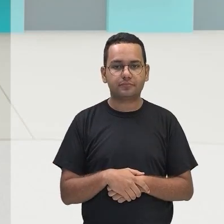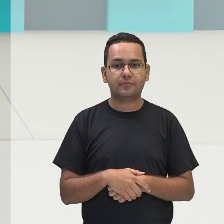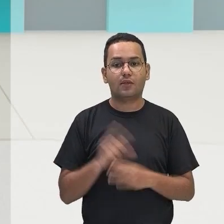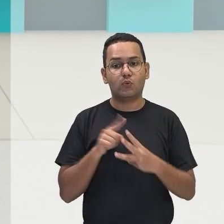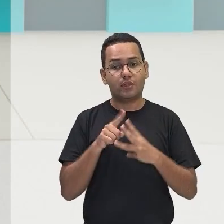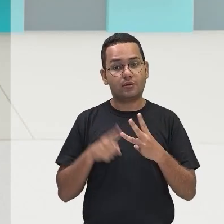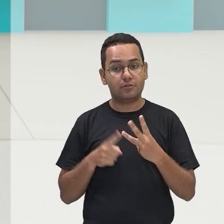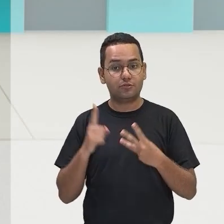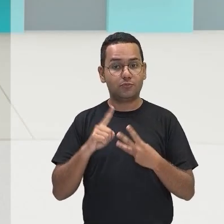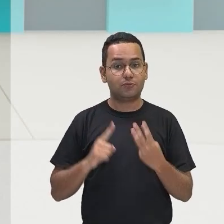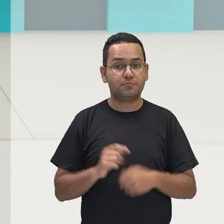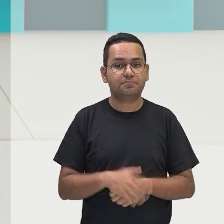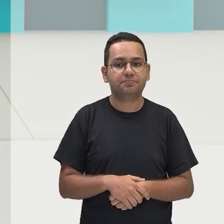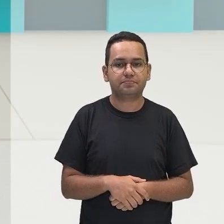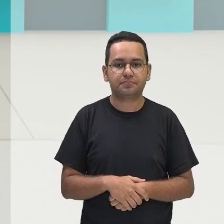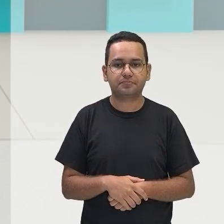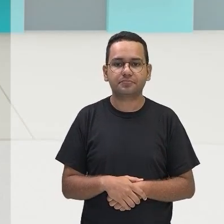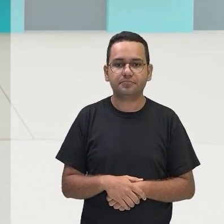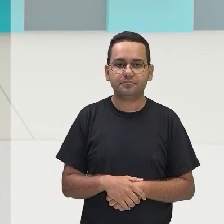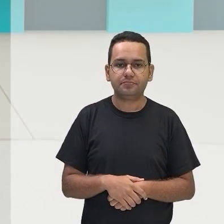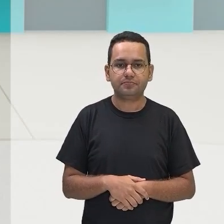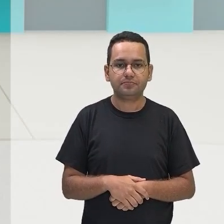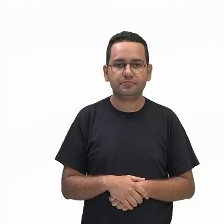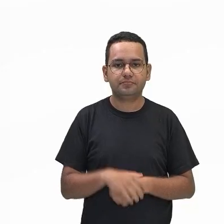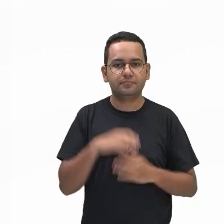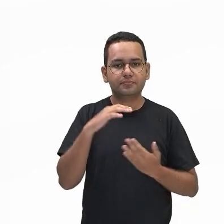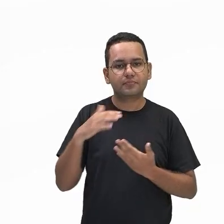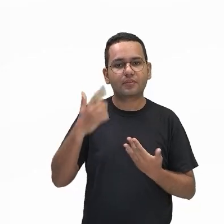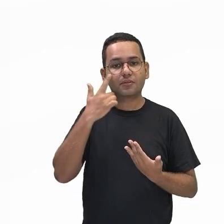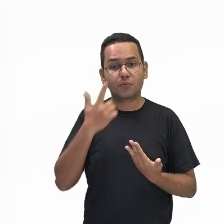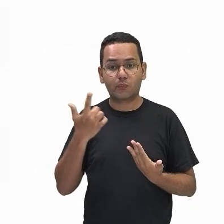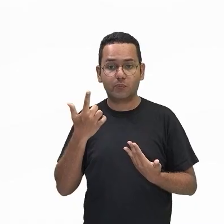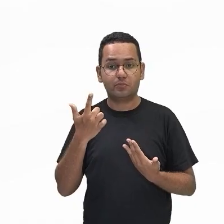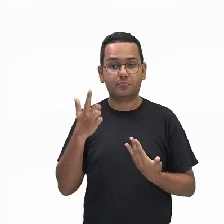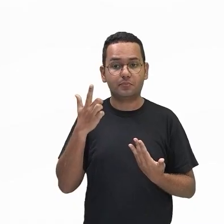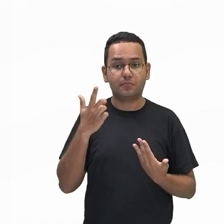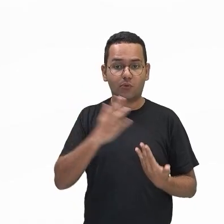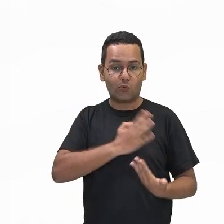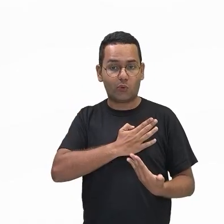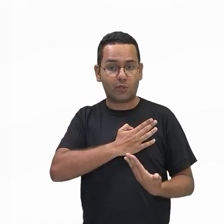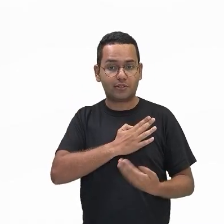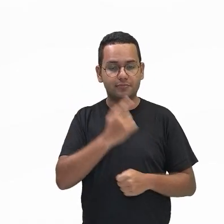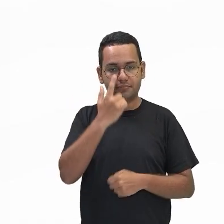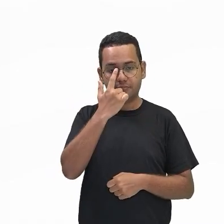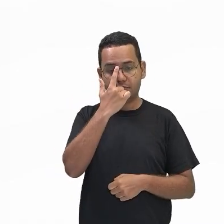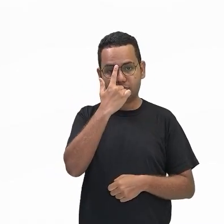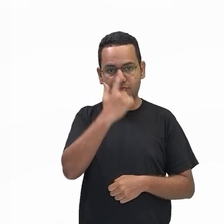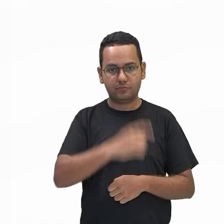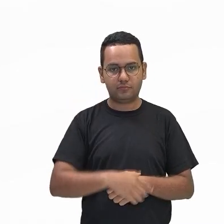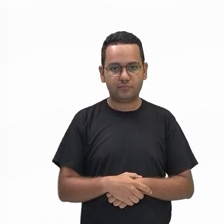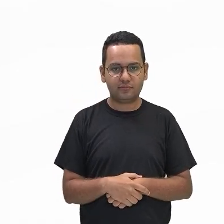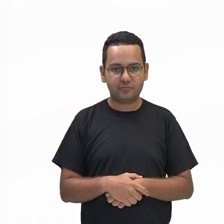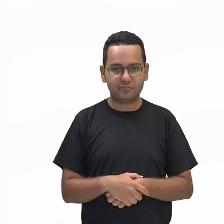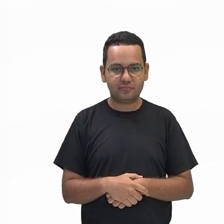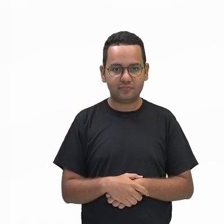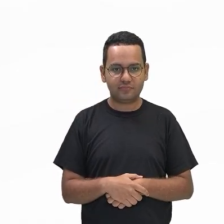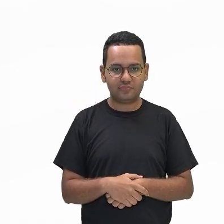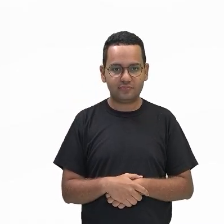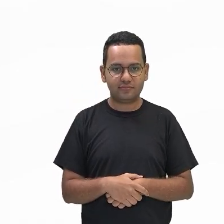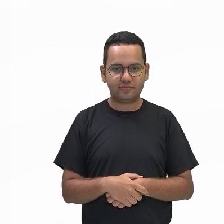os principais, ok? Agora vamos dar uma olhadinha no coração, mais detalhadamente aí, ó. Vou dar uma rabiscada